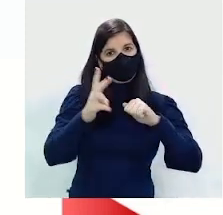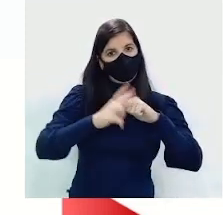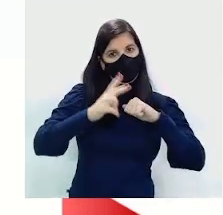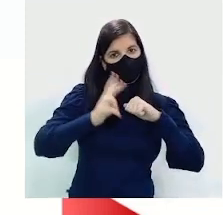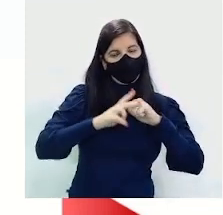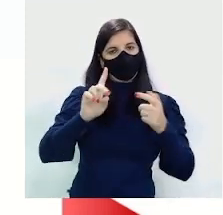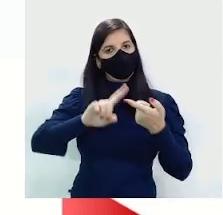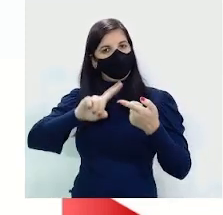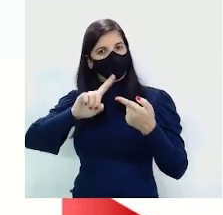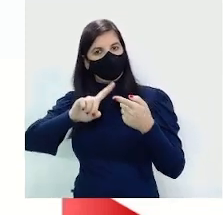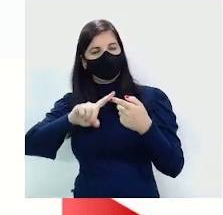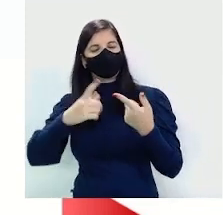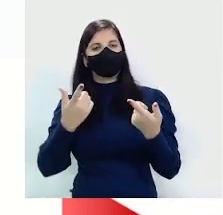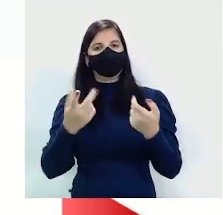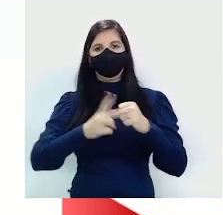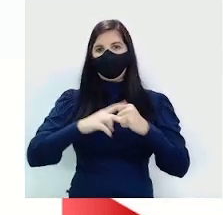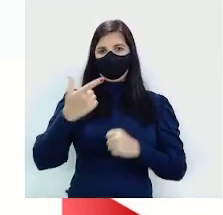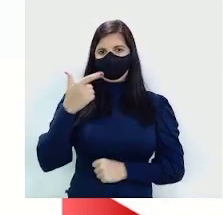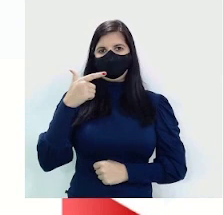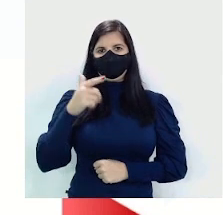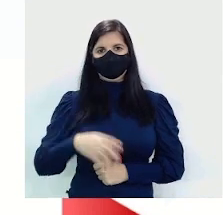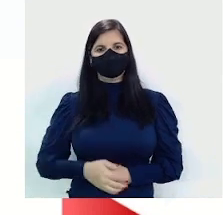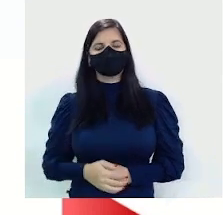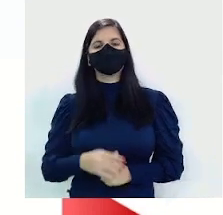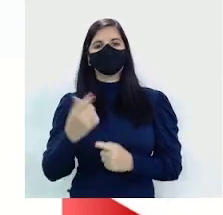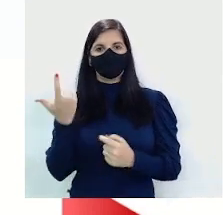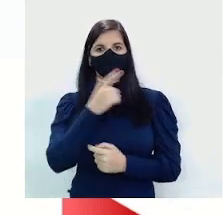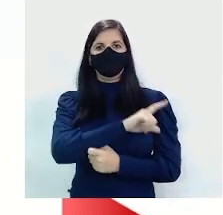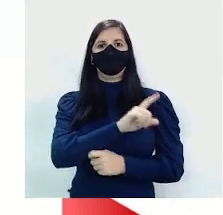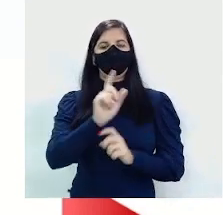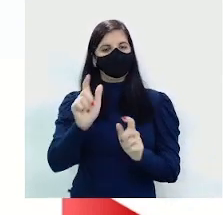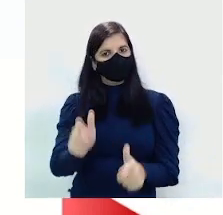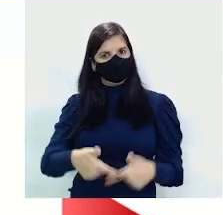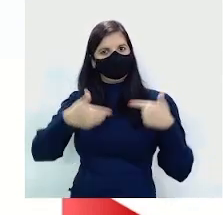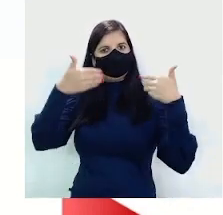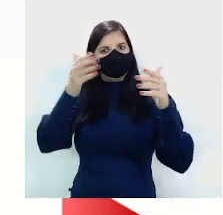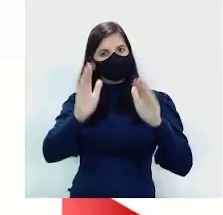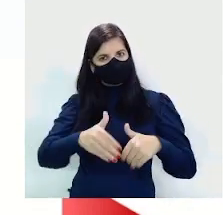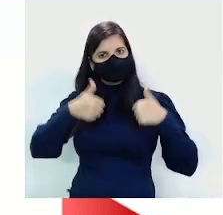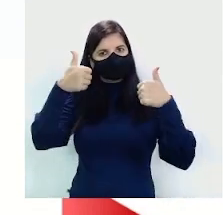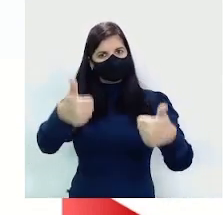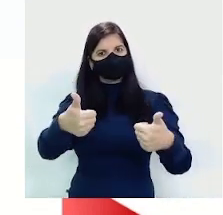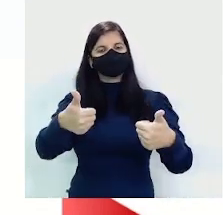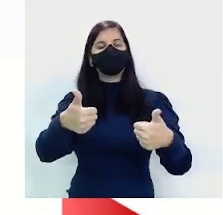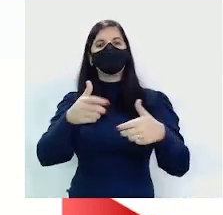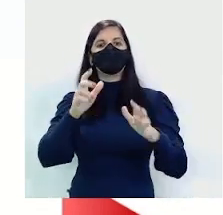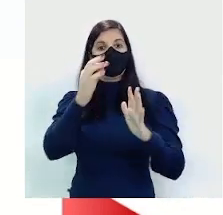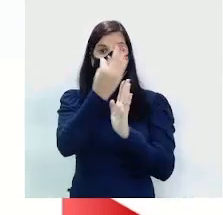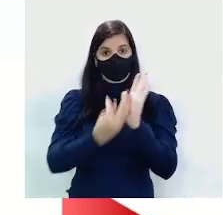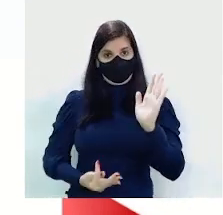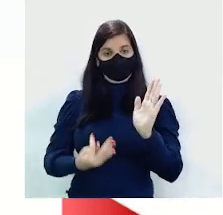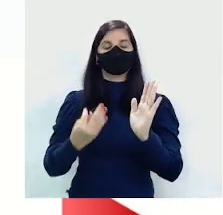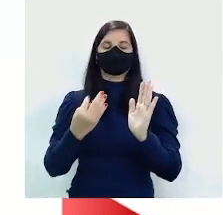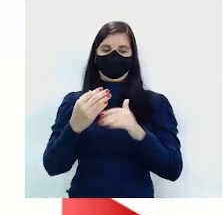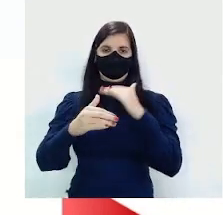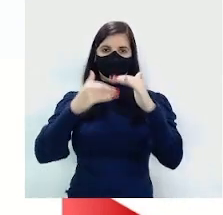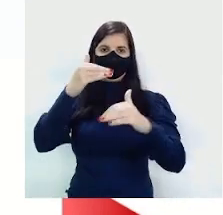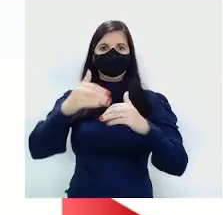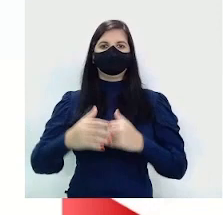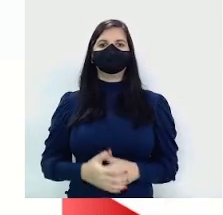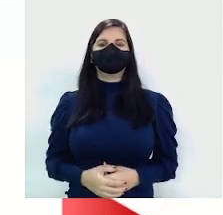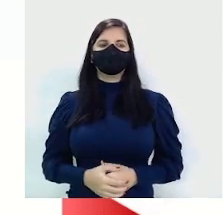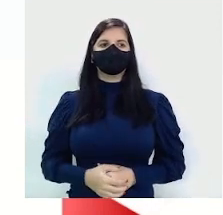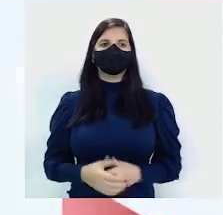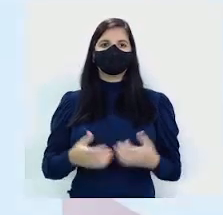verbais, elementos não verbais que potencializam e enriquecem o texto. Então,